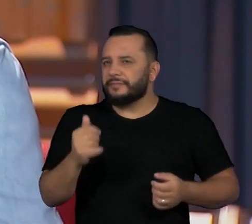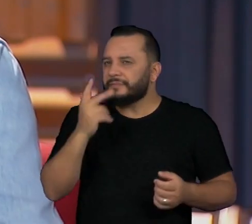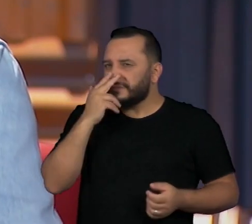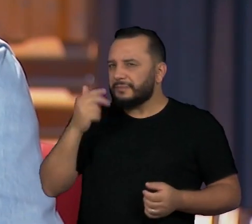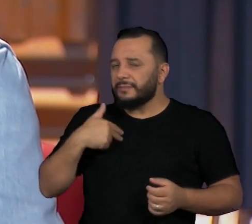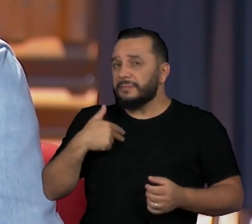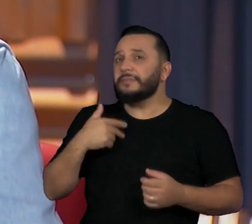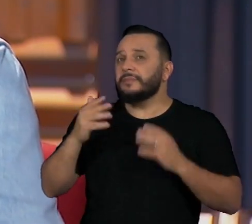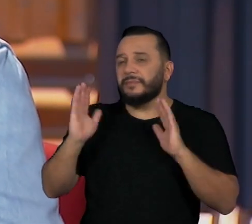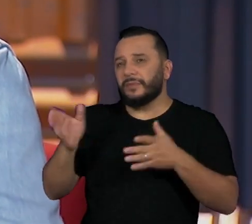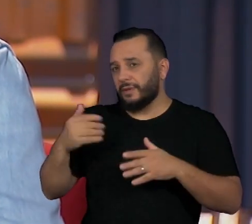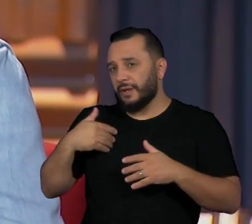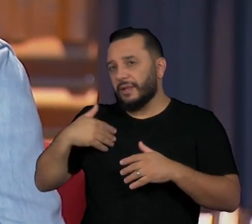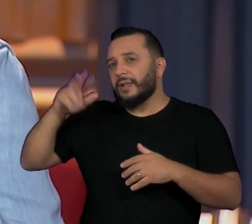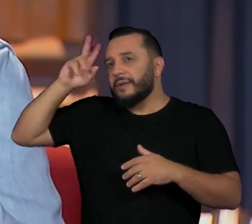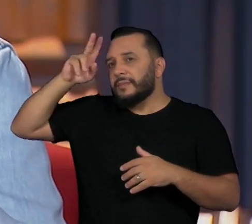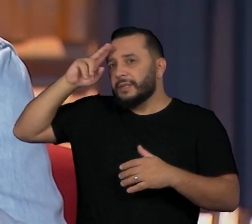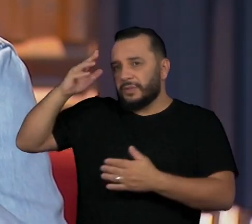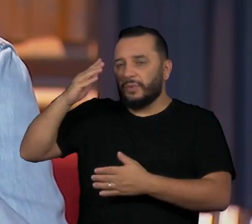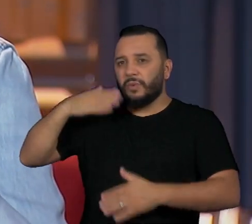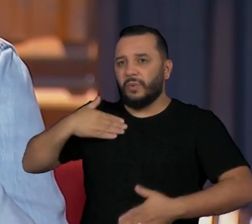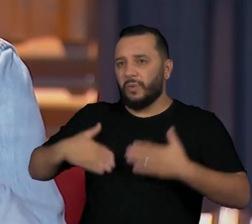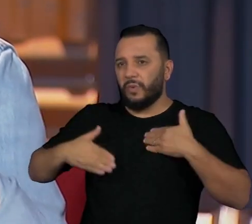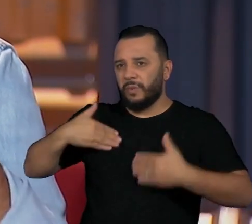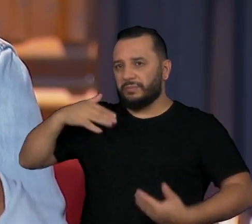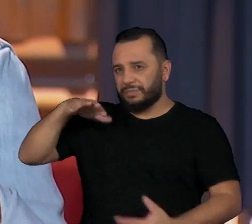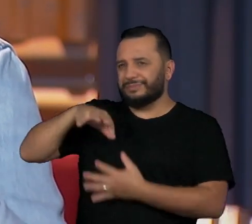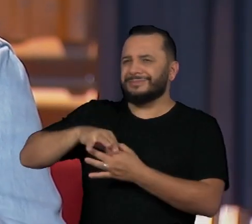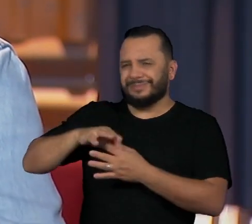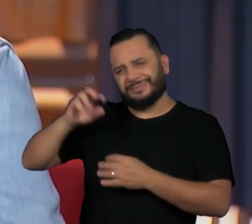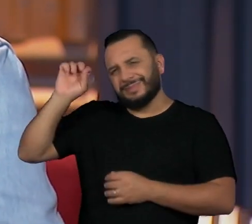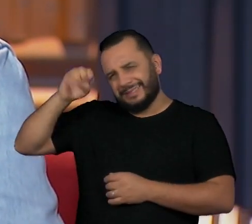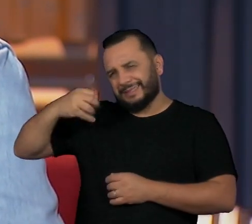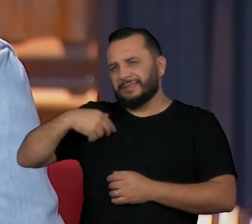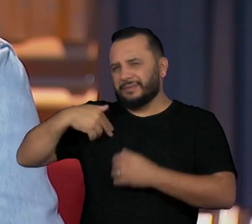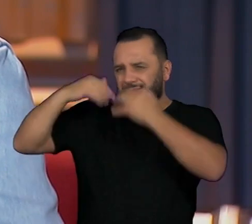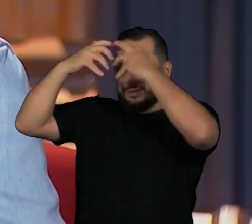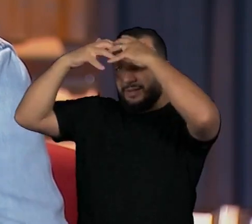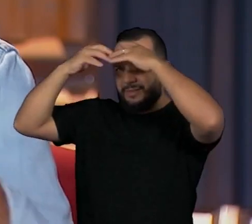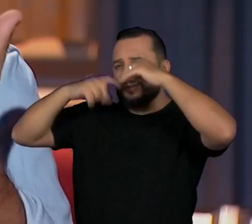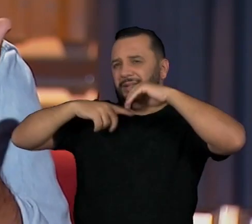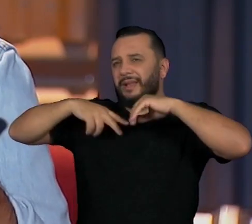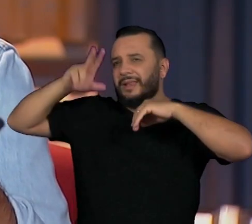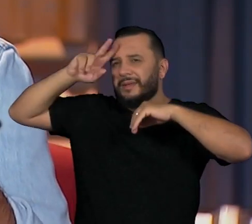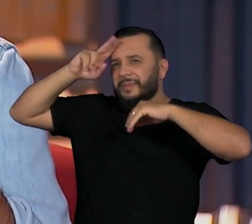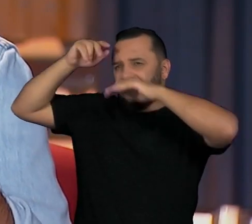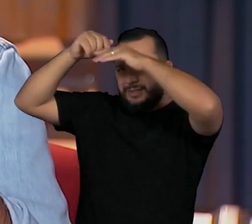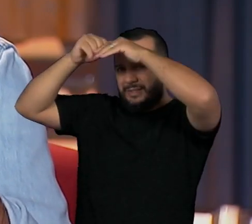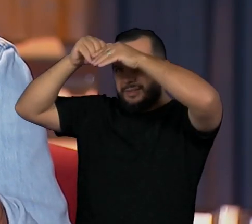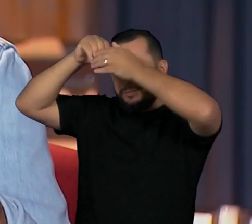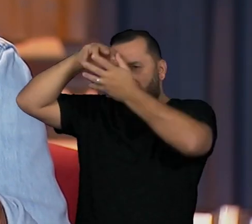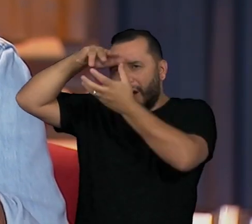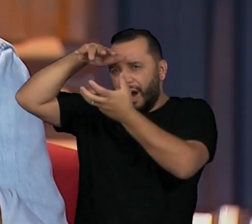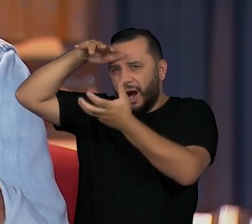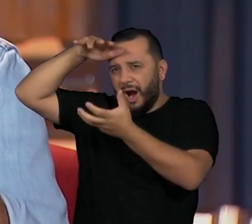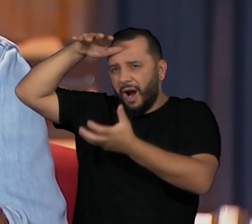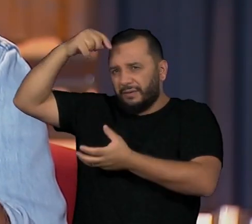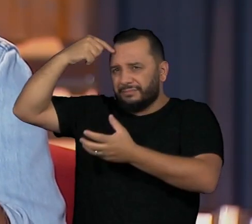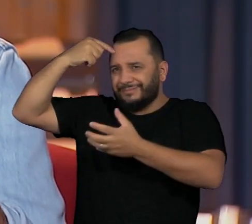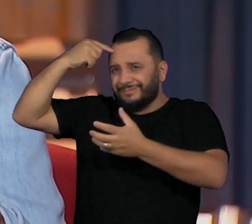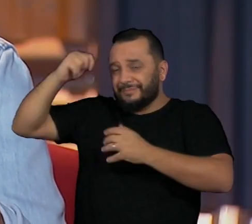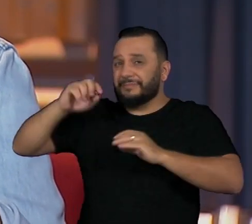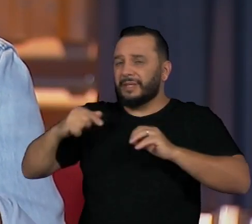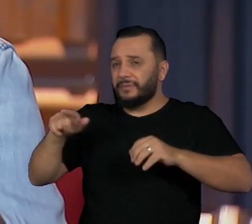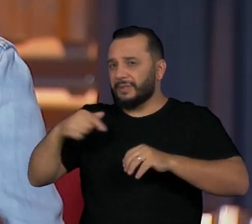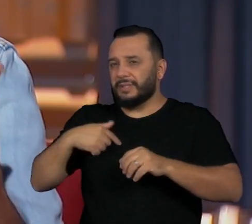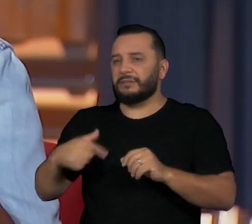inscrita no seu corpo inteiro. Claro, o cérebro tem, né, um banco de memórias muito vasto, tem repertórios. Mas quando você está tocando